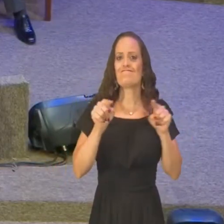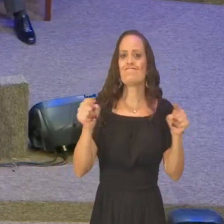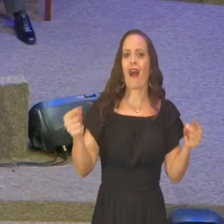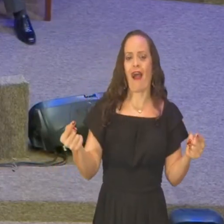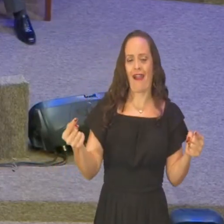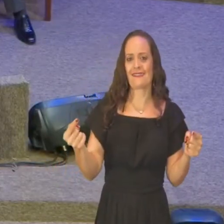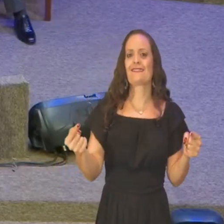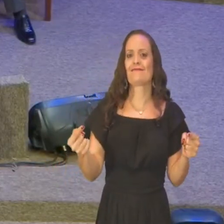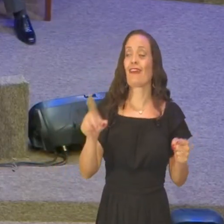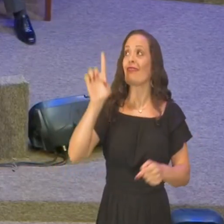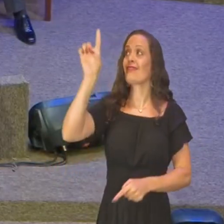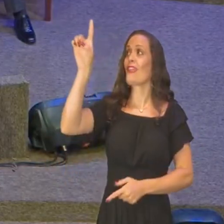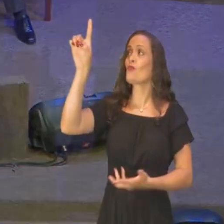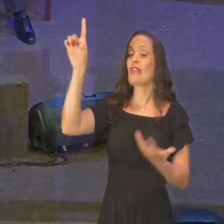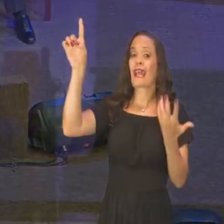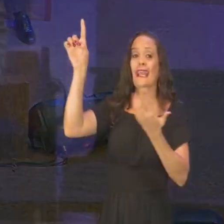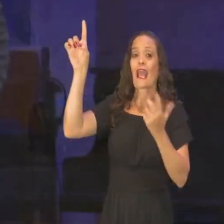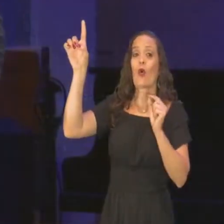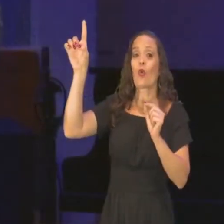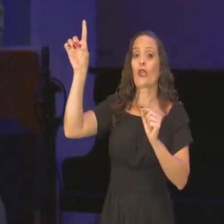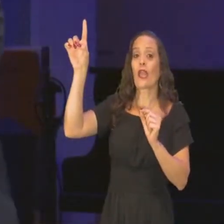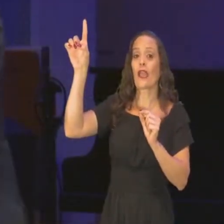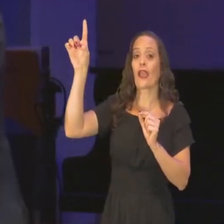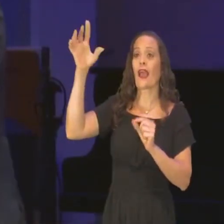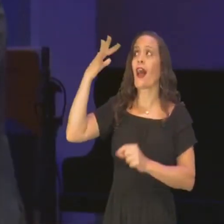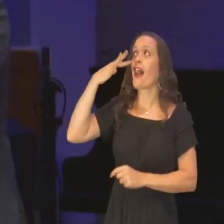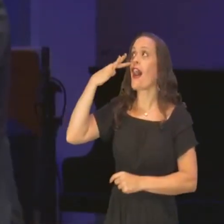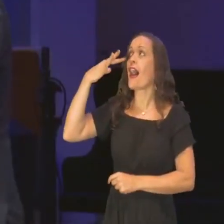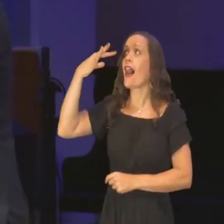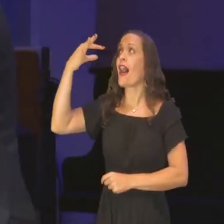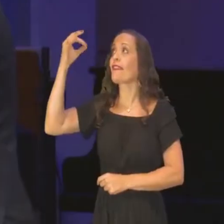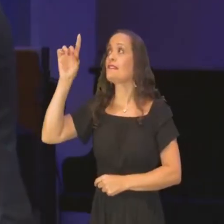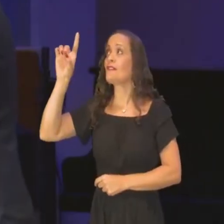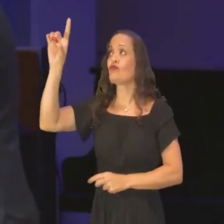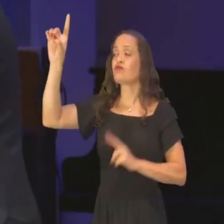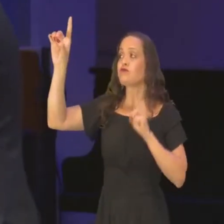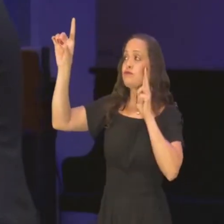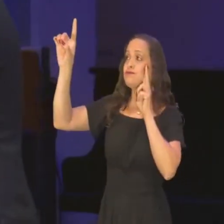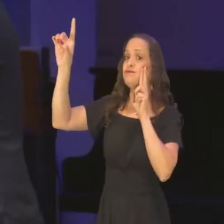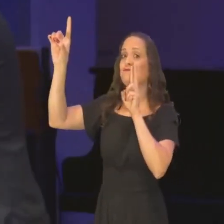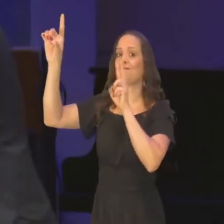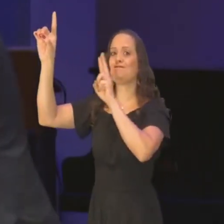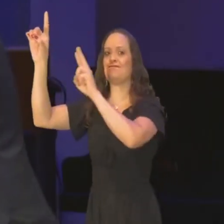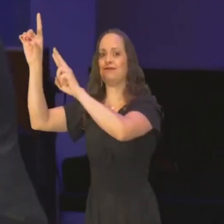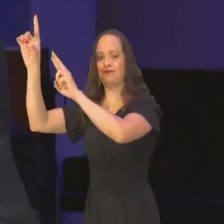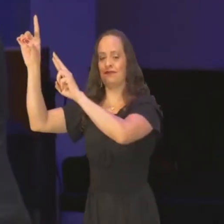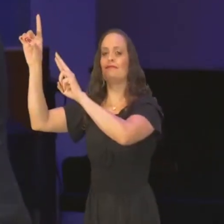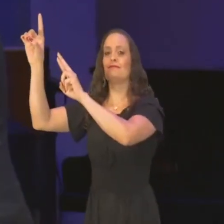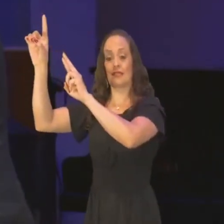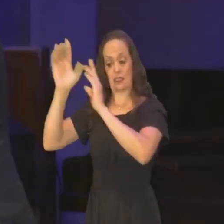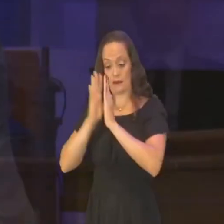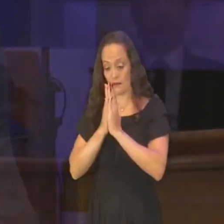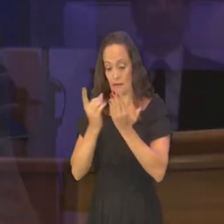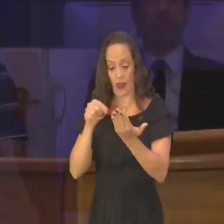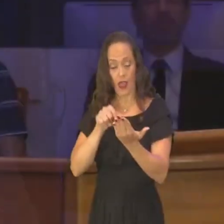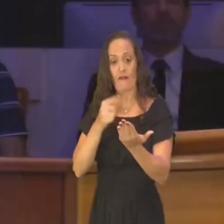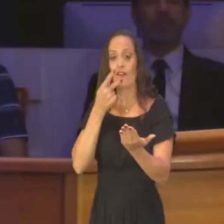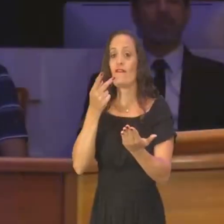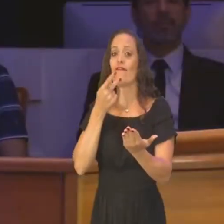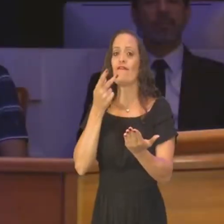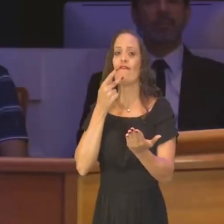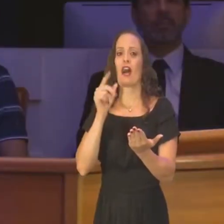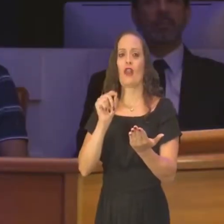que Deus deseja chamar a nossa atenção, e esta noite a palavra de Deus vem sobre o nosso coração,